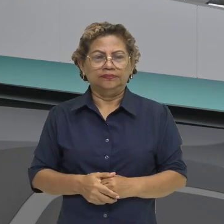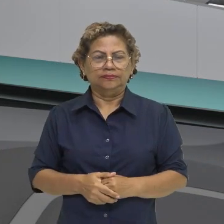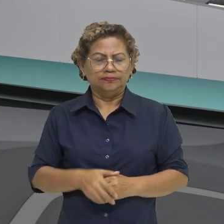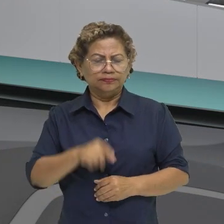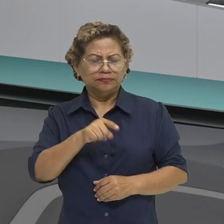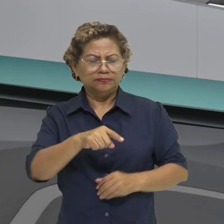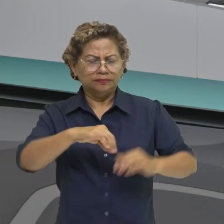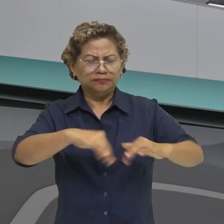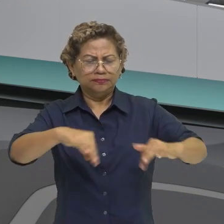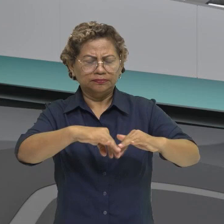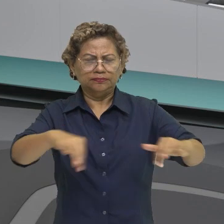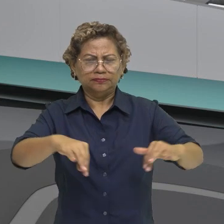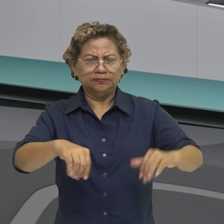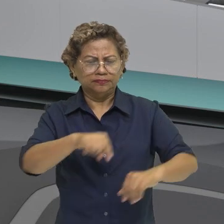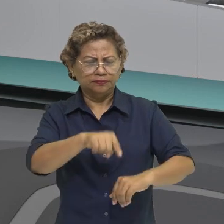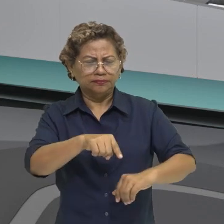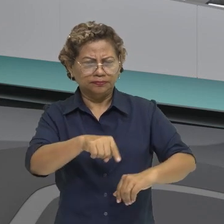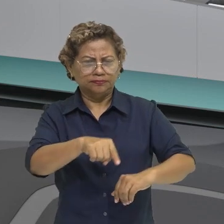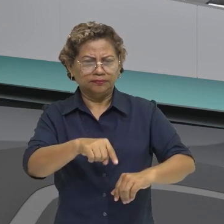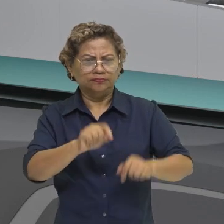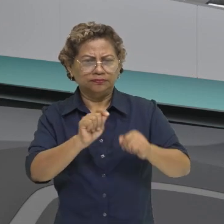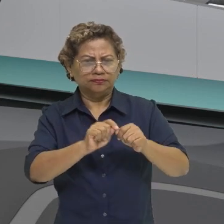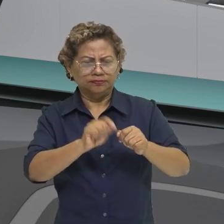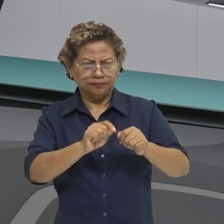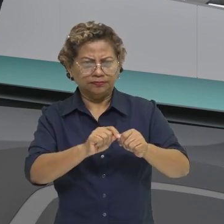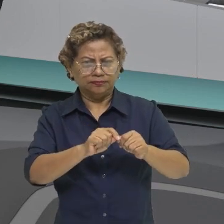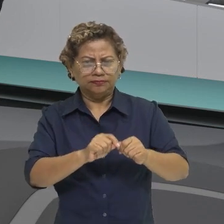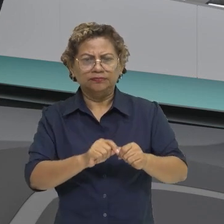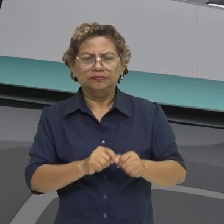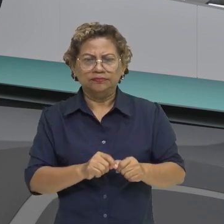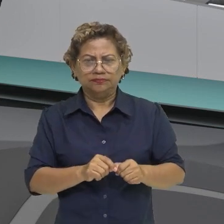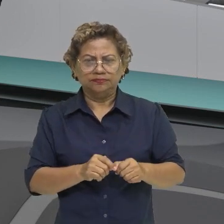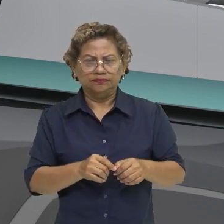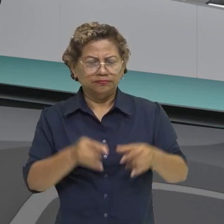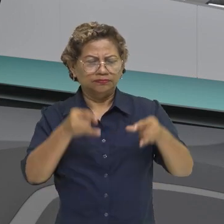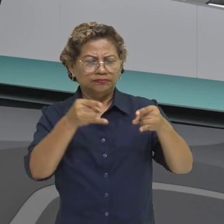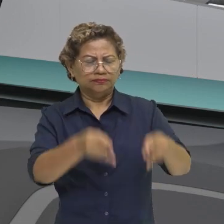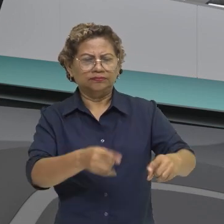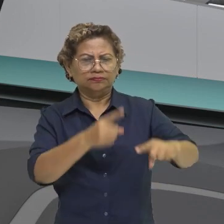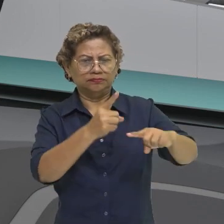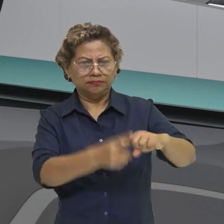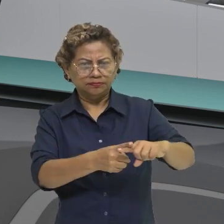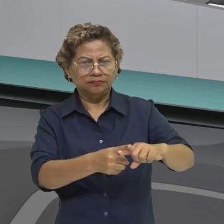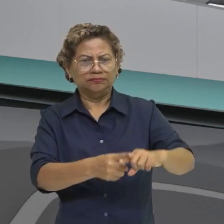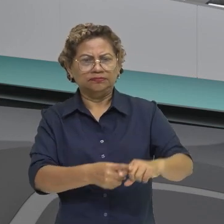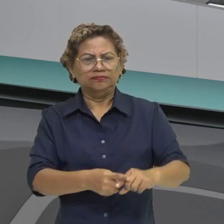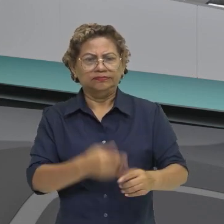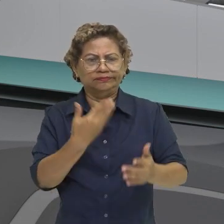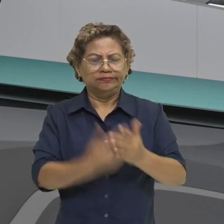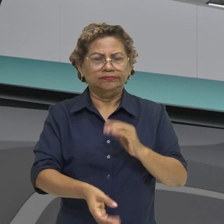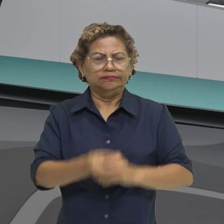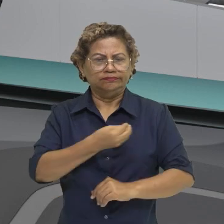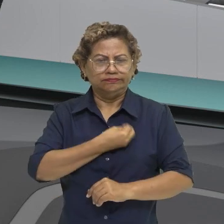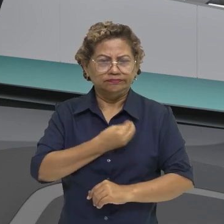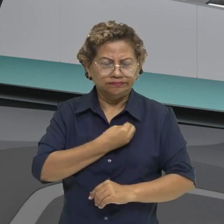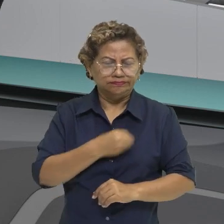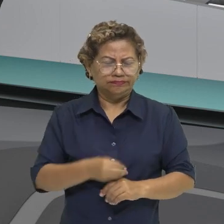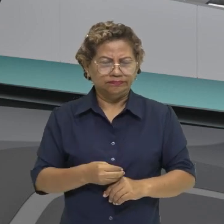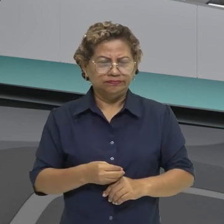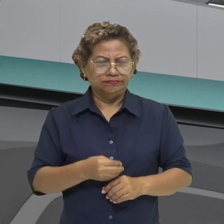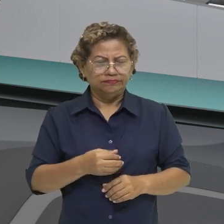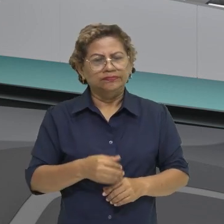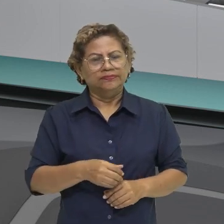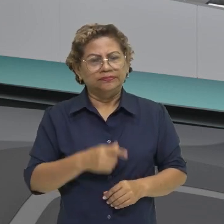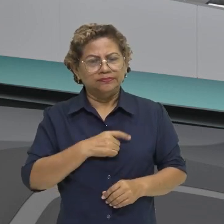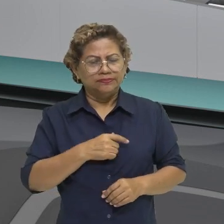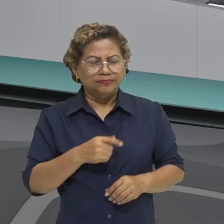que estais, com palmos medida, é a cota menor que tiraste em vida. É de bom tamanho, nem largo, nem